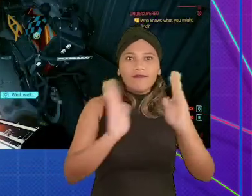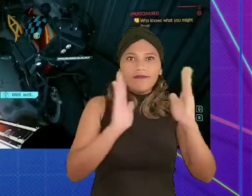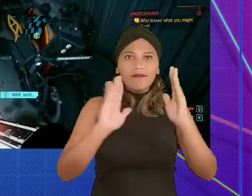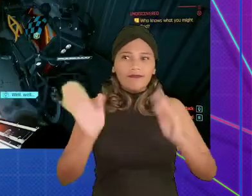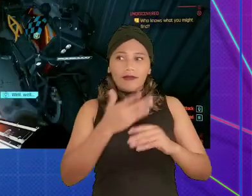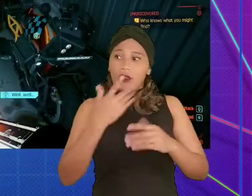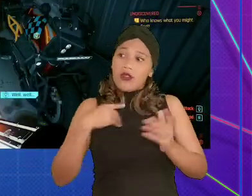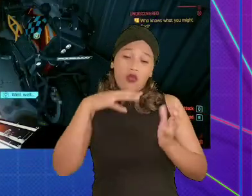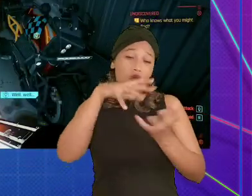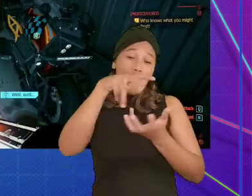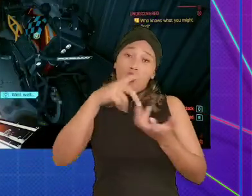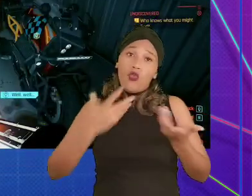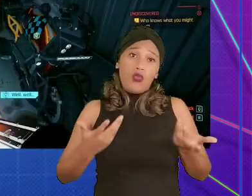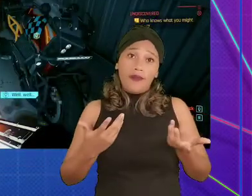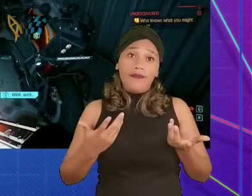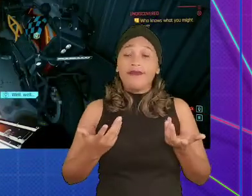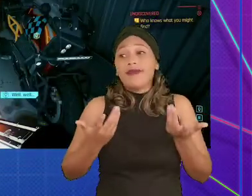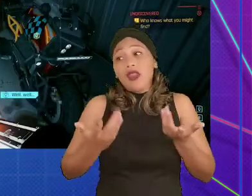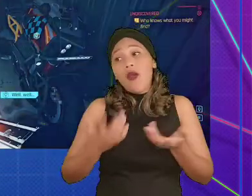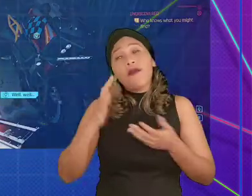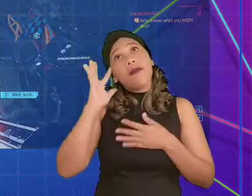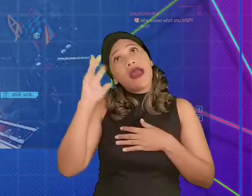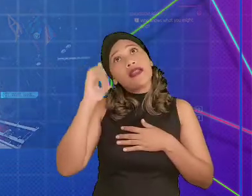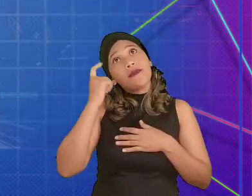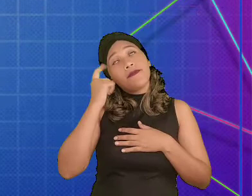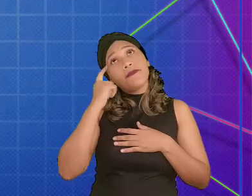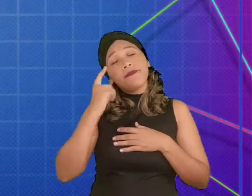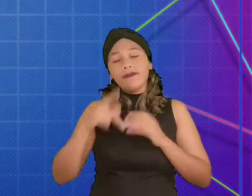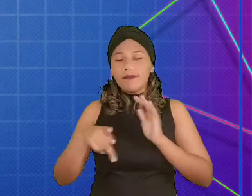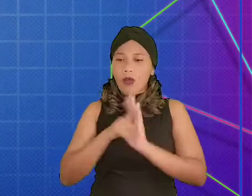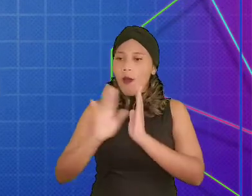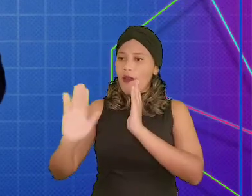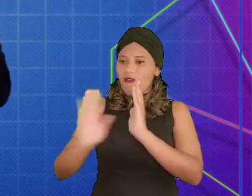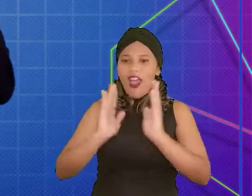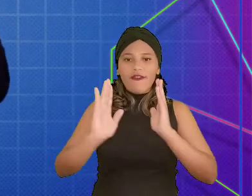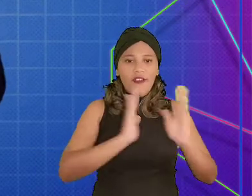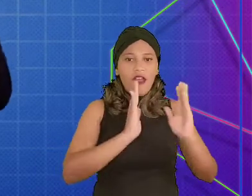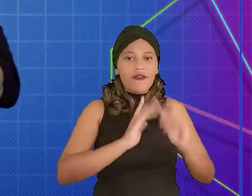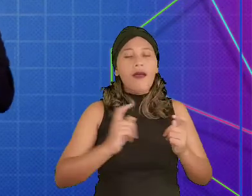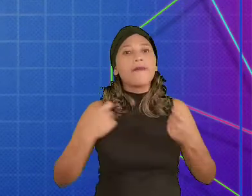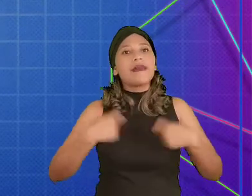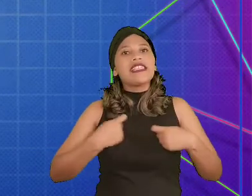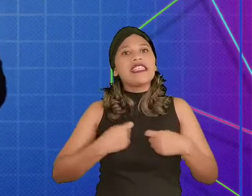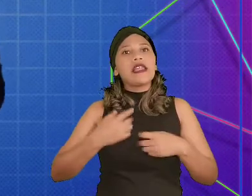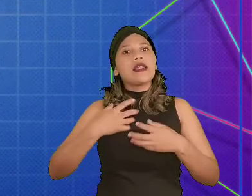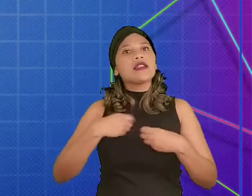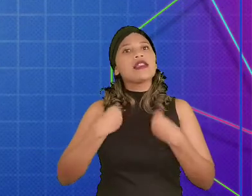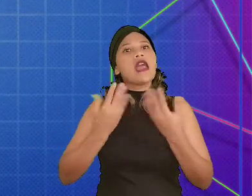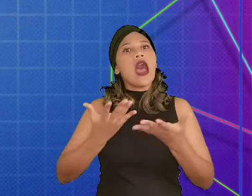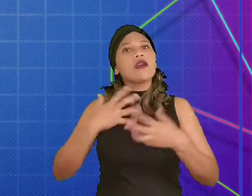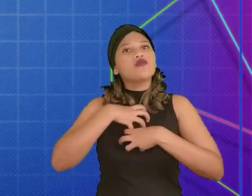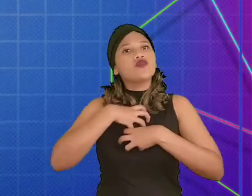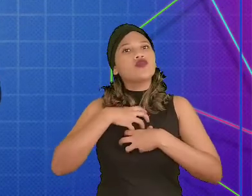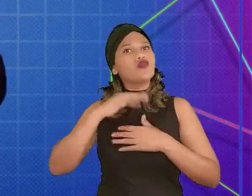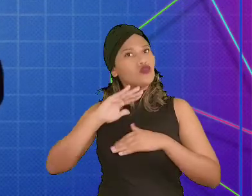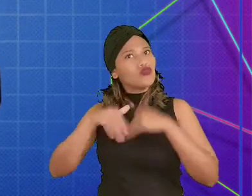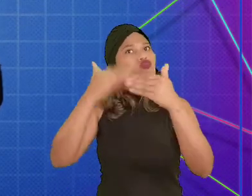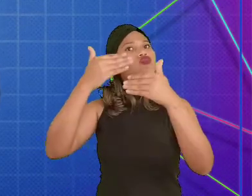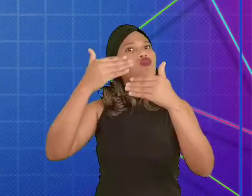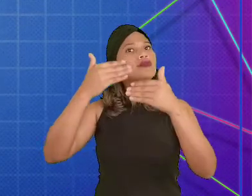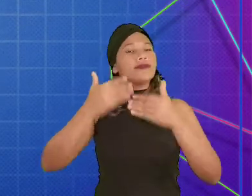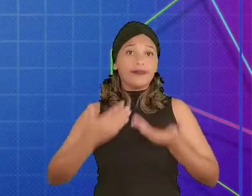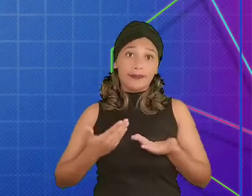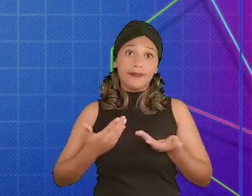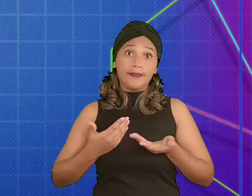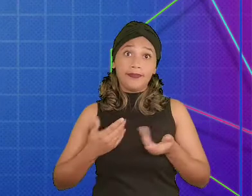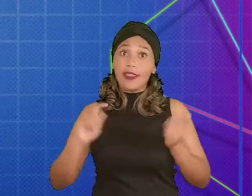games de mundo aberto. Então, pessoal, a gente tem que pensar que toda fase tem que dar uma sensação de progressão ao jogador.